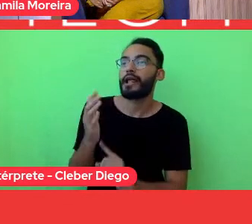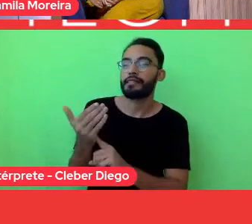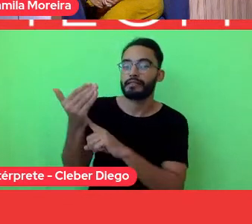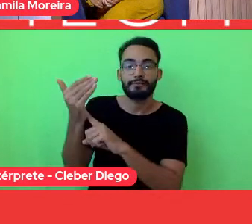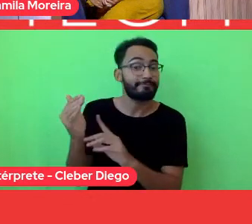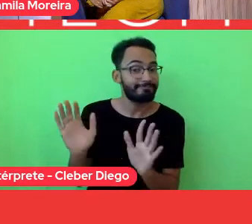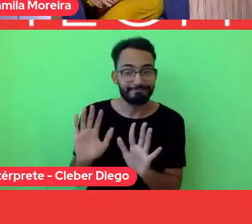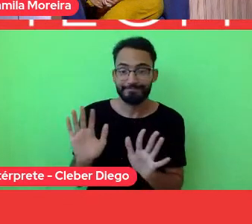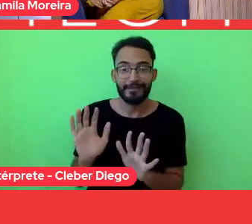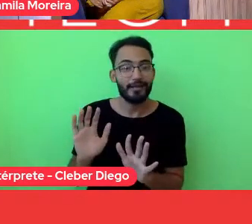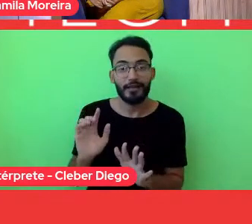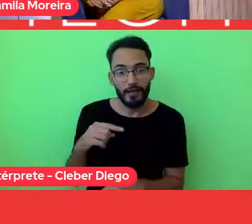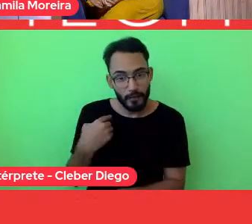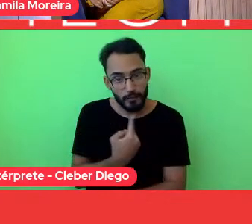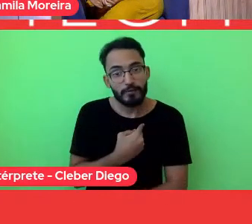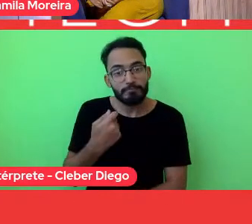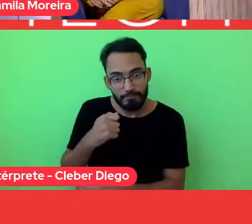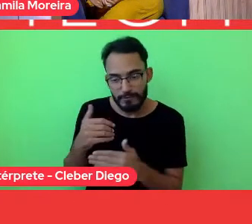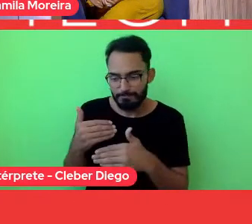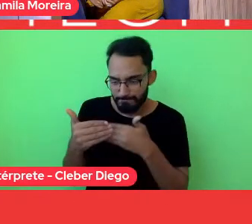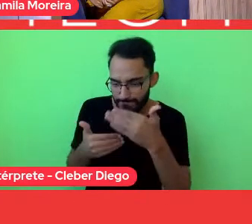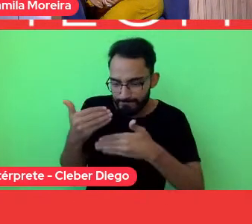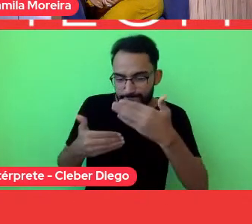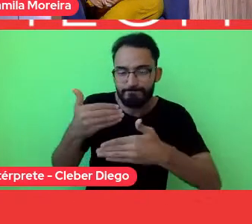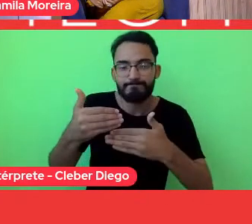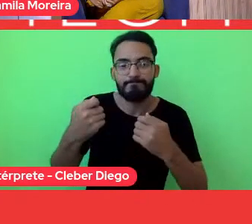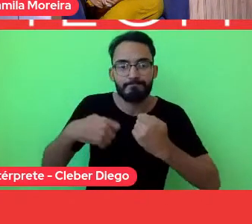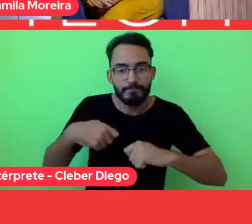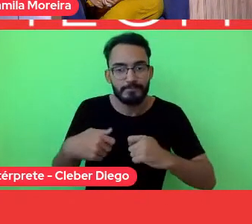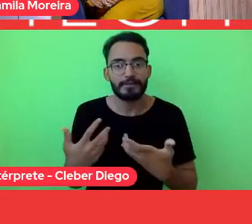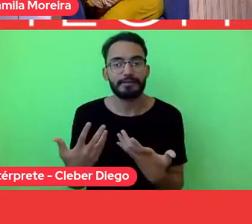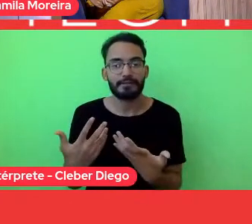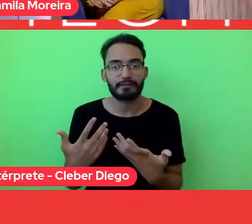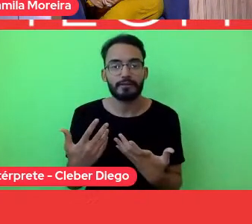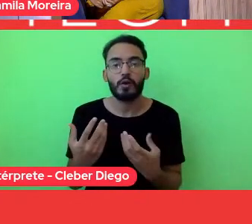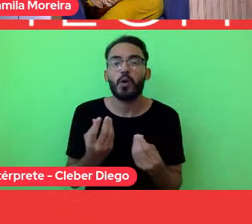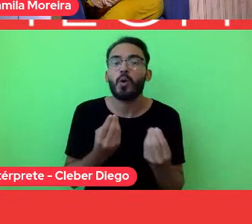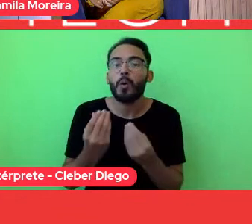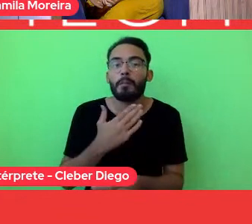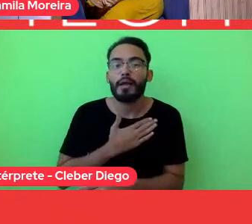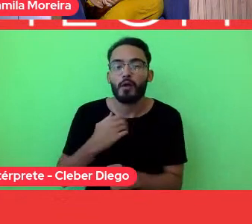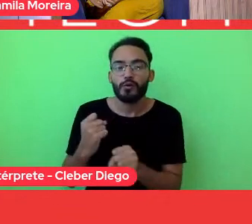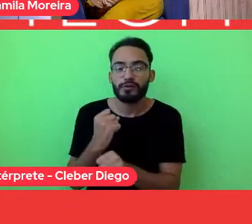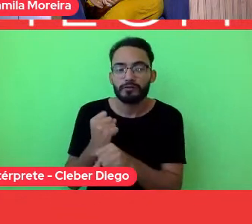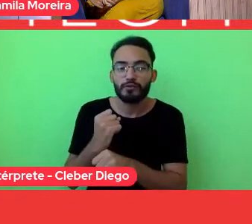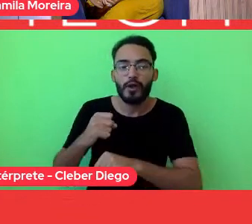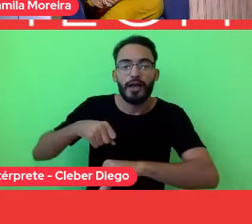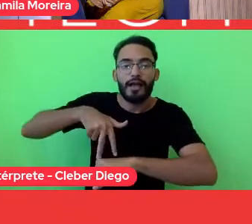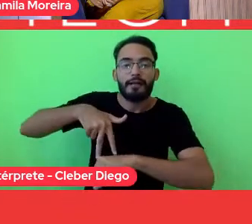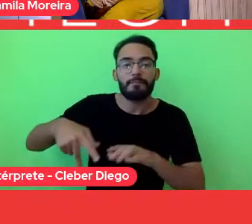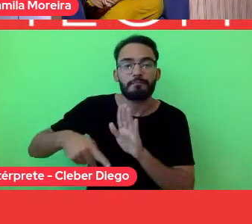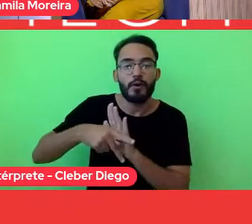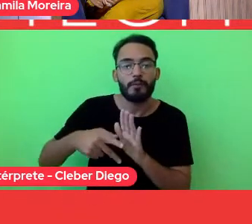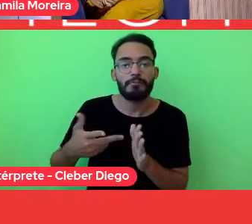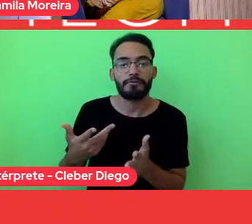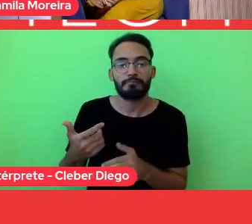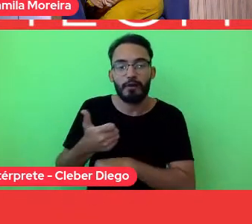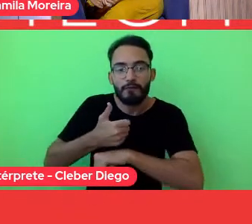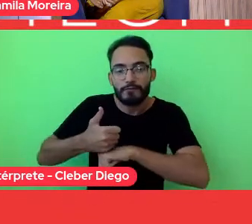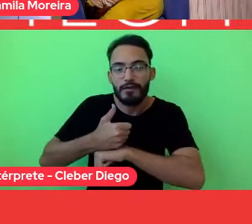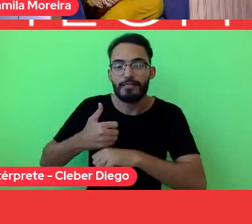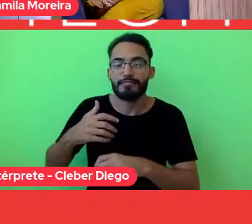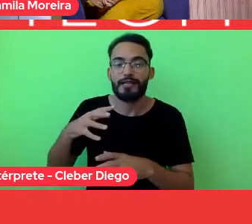A gente precisa também avançar só dessa caixa. A gente precisa ver como eu construo minha carreira profissionalmente na